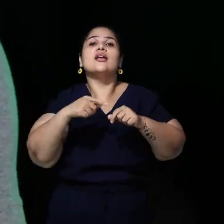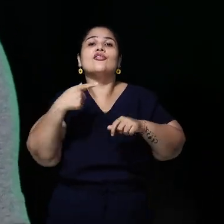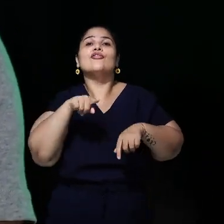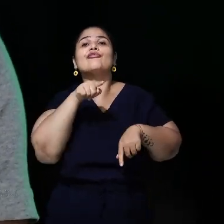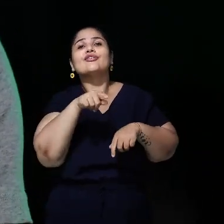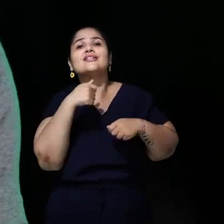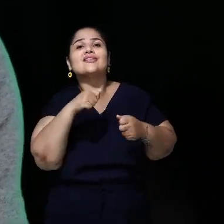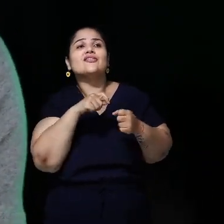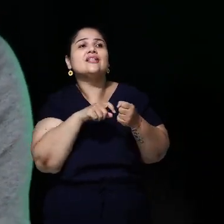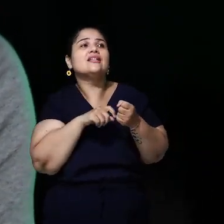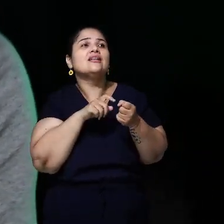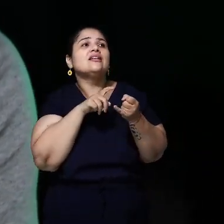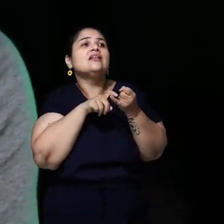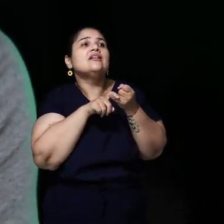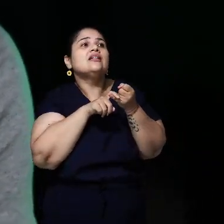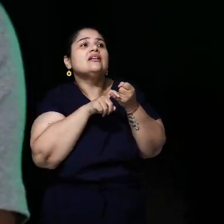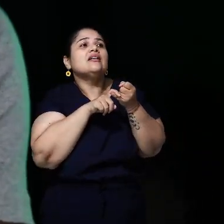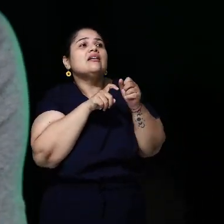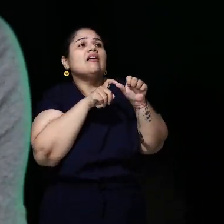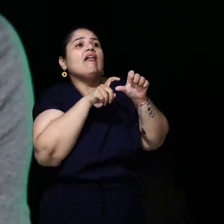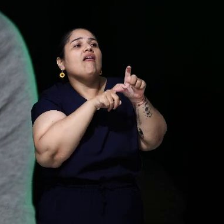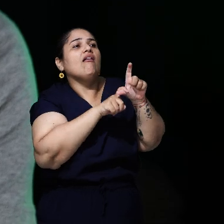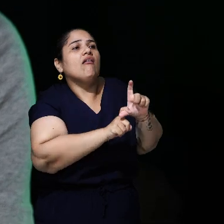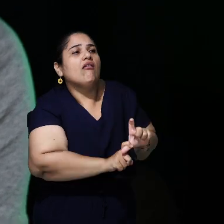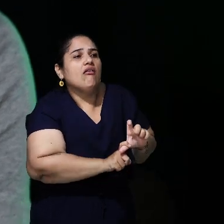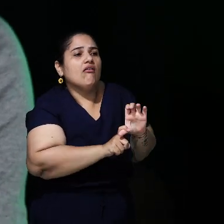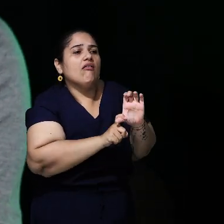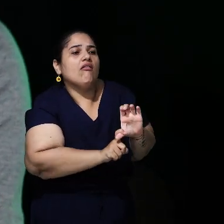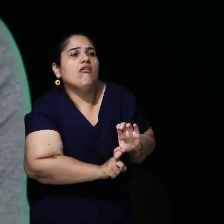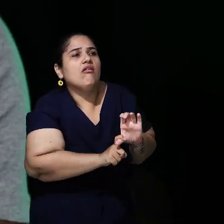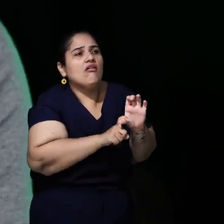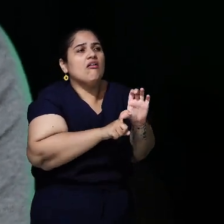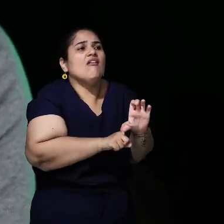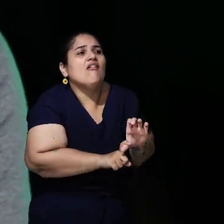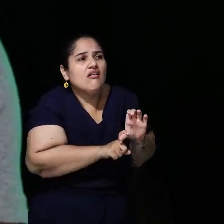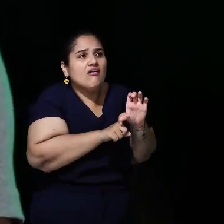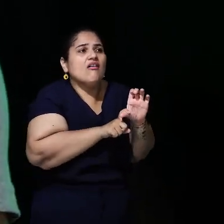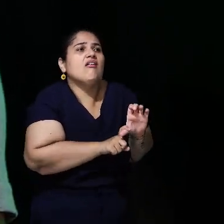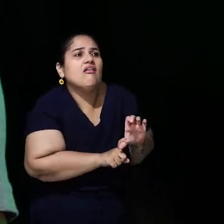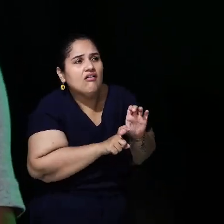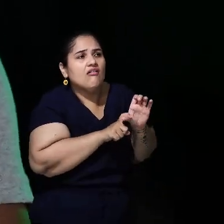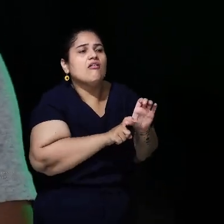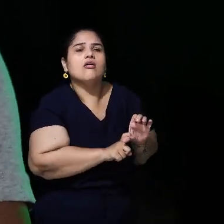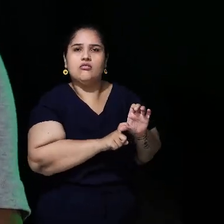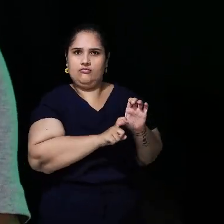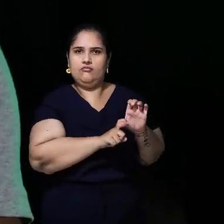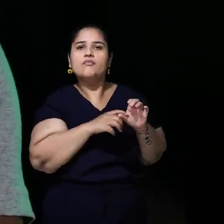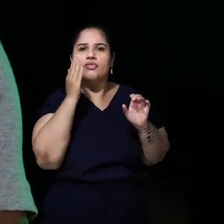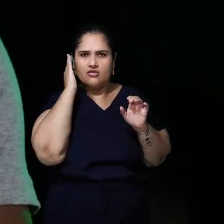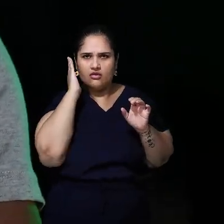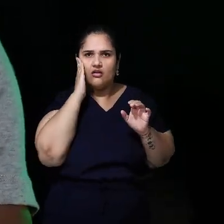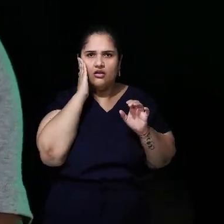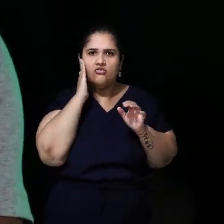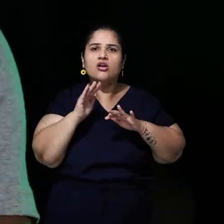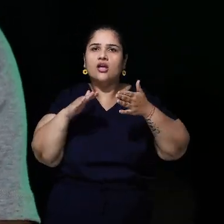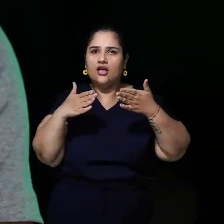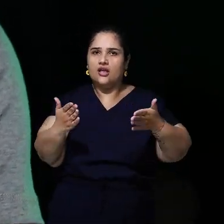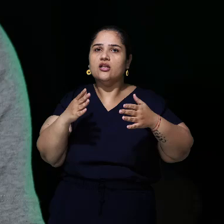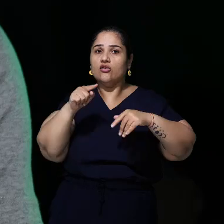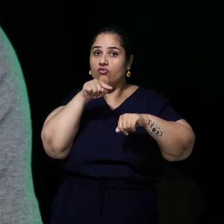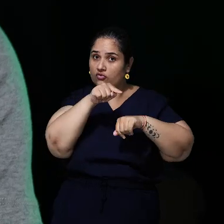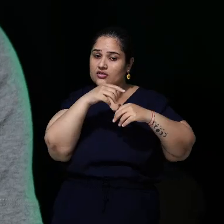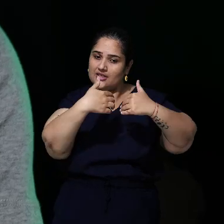que você está, a pessoa que você vive, e muitas vezes você se afastando dessas pessoas, a sua depressão ela vai dar uma